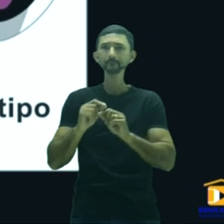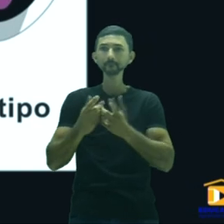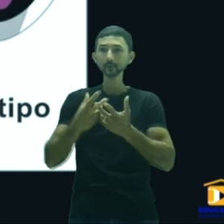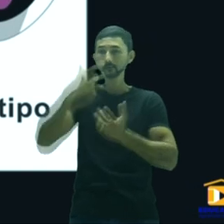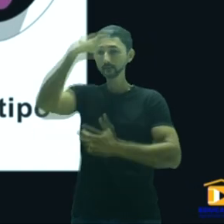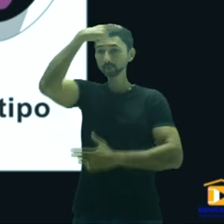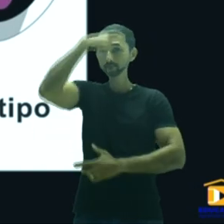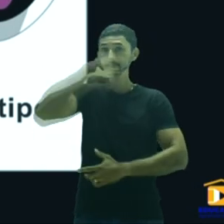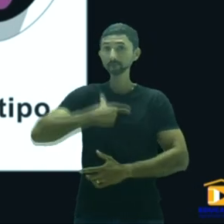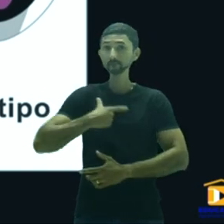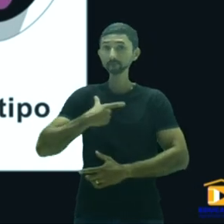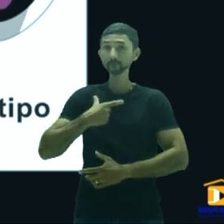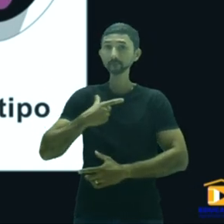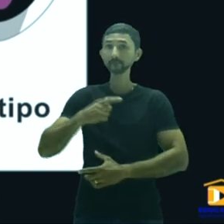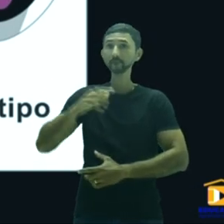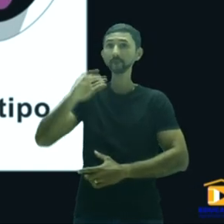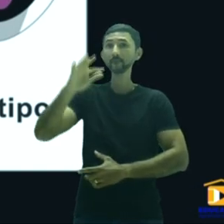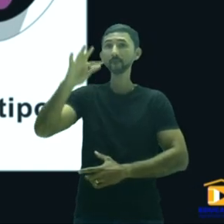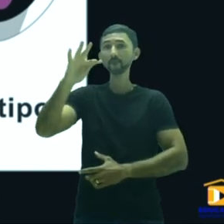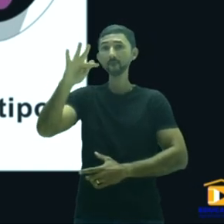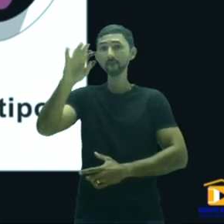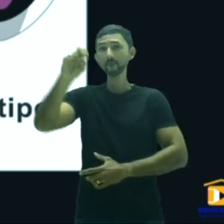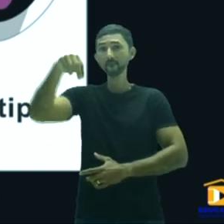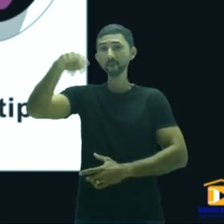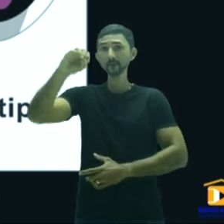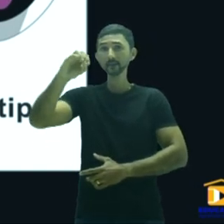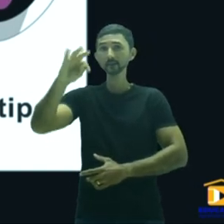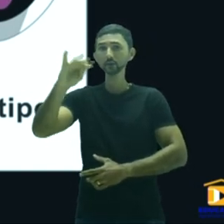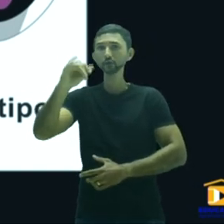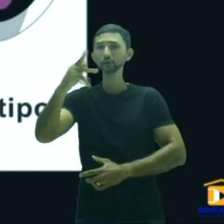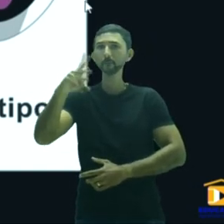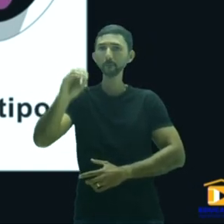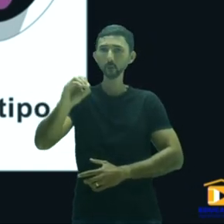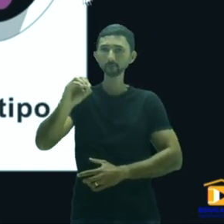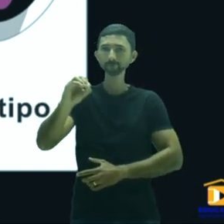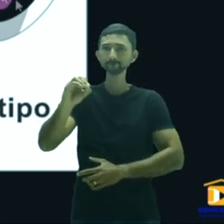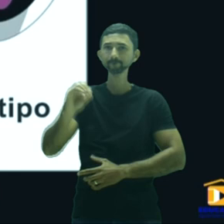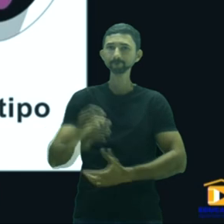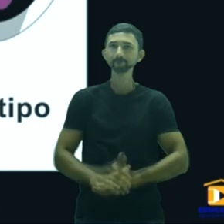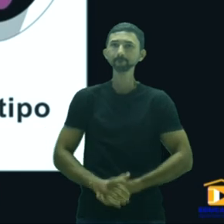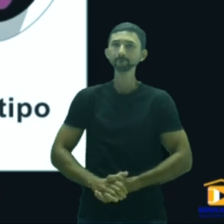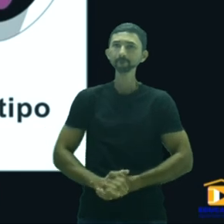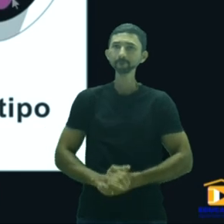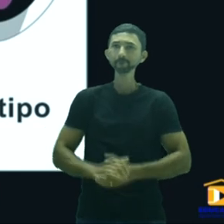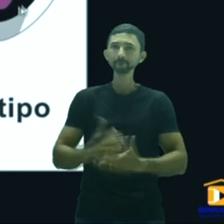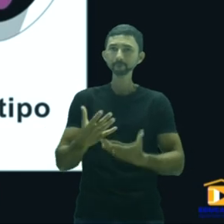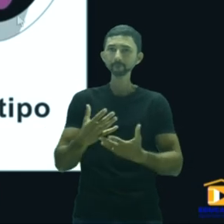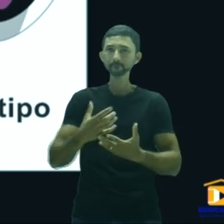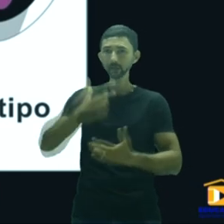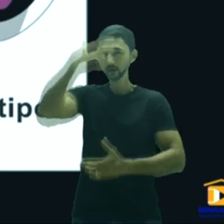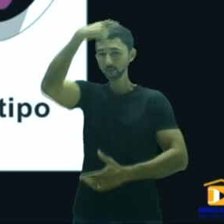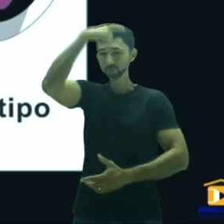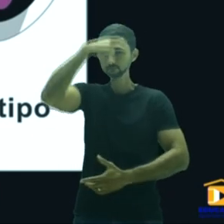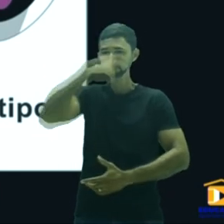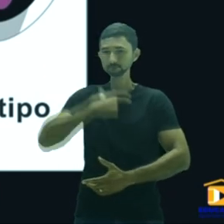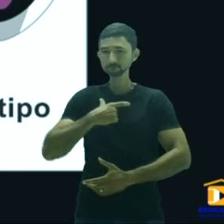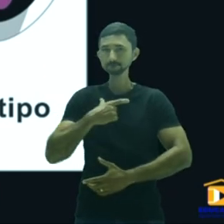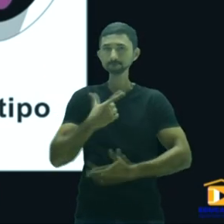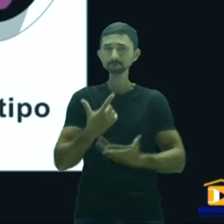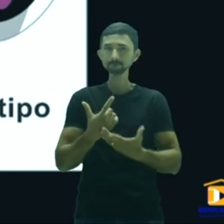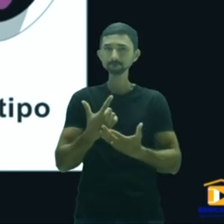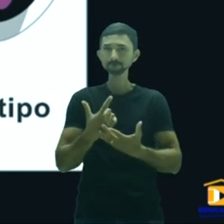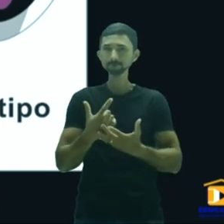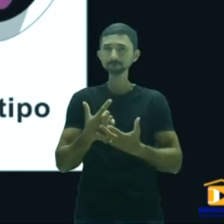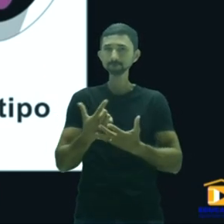ver o que nós chamamos de fenótipo. Aqui tem uma representação de